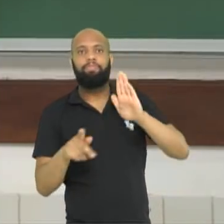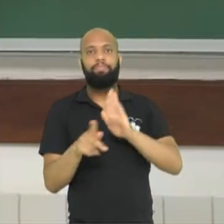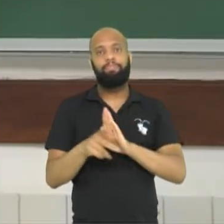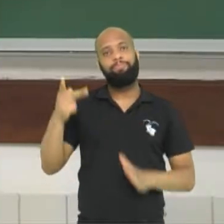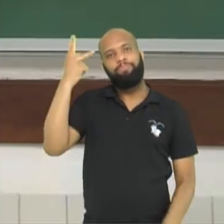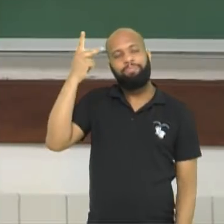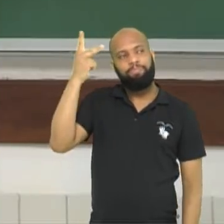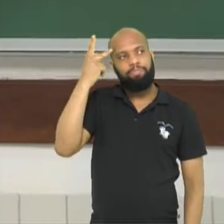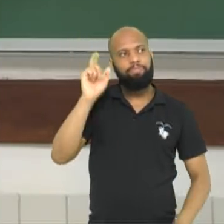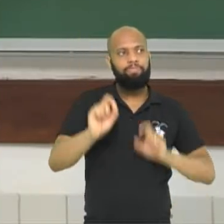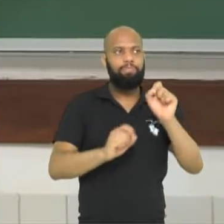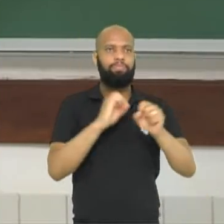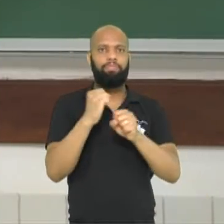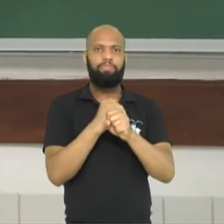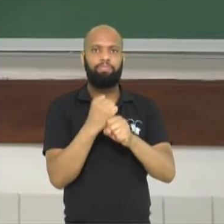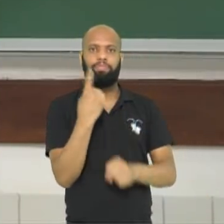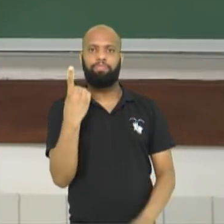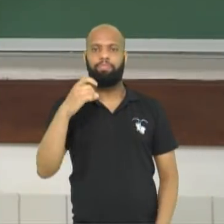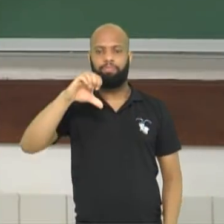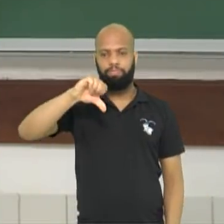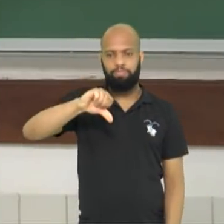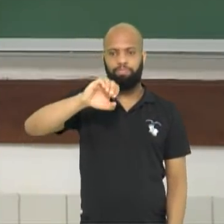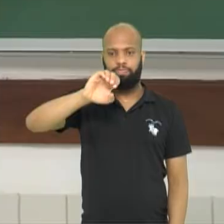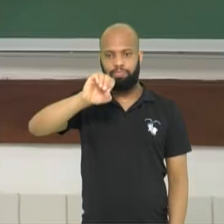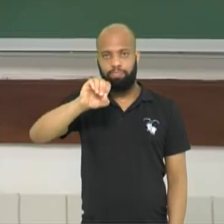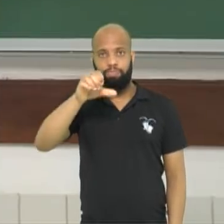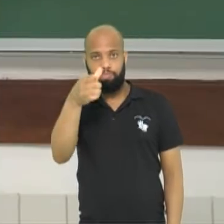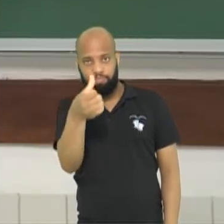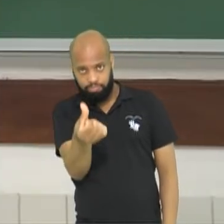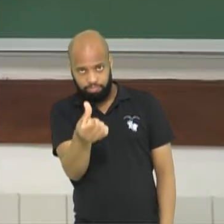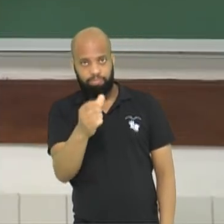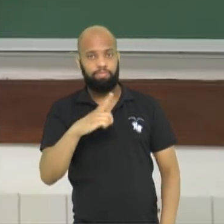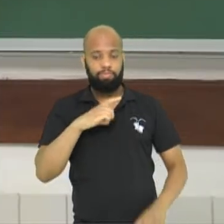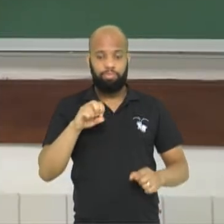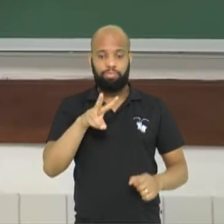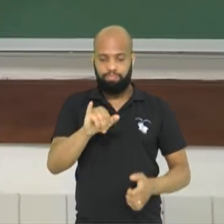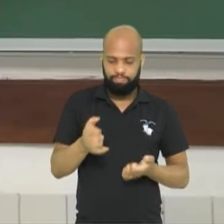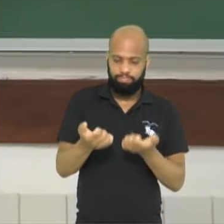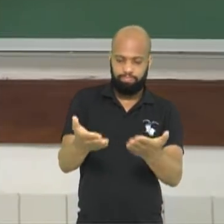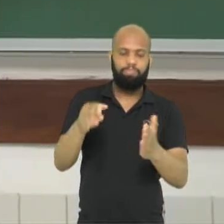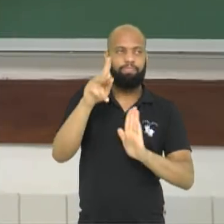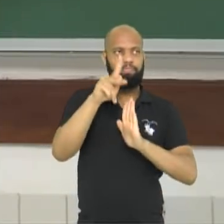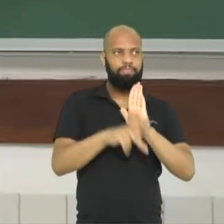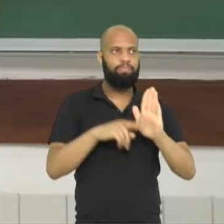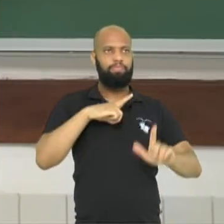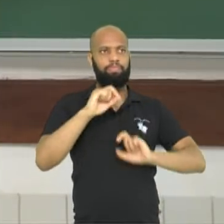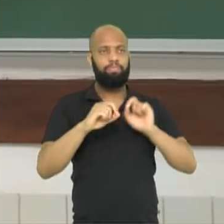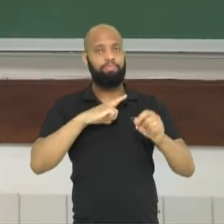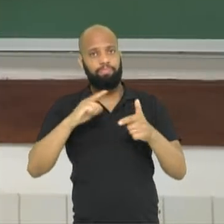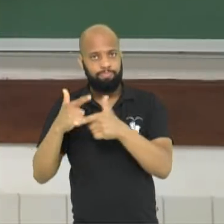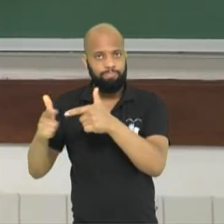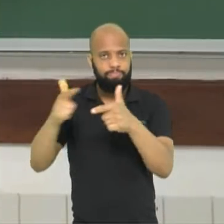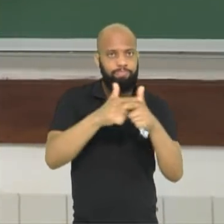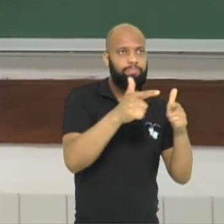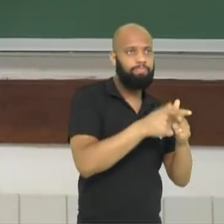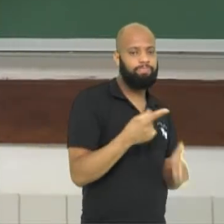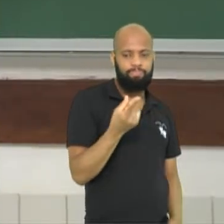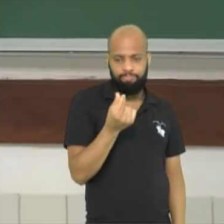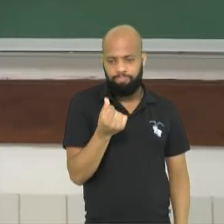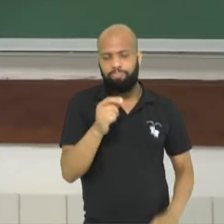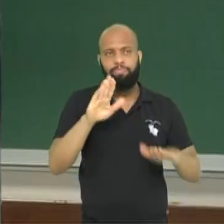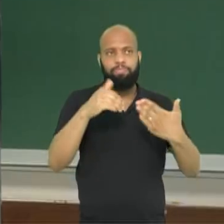Paulo, já no ano de 1906, que já estava previsto a entrega desse projeto, ela teve problemas financeiros e